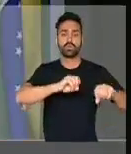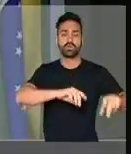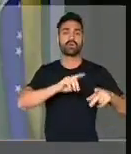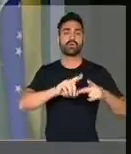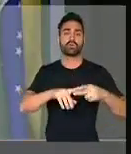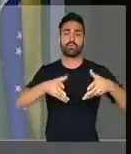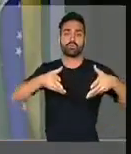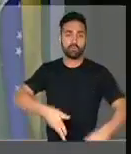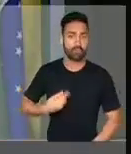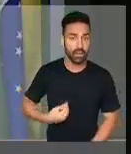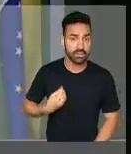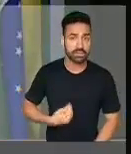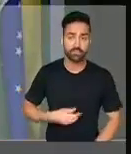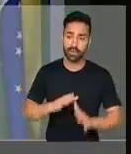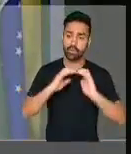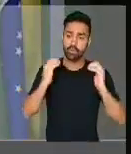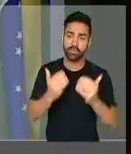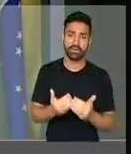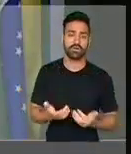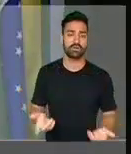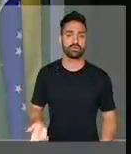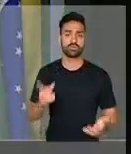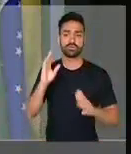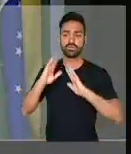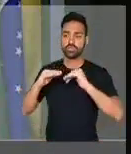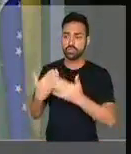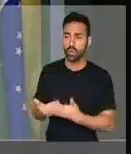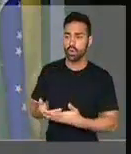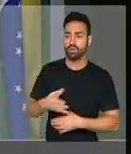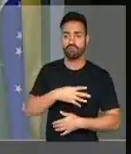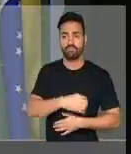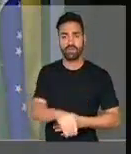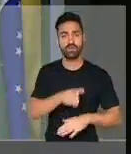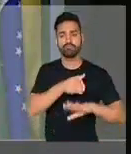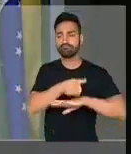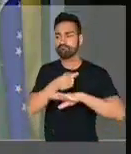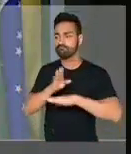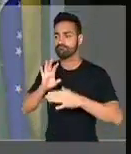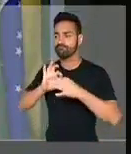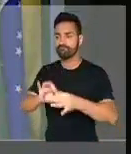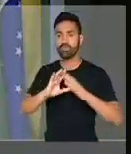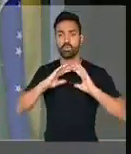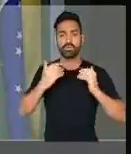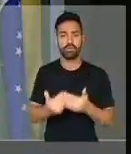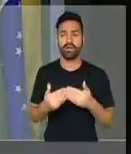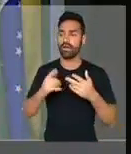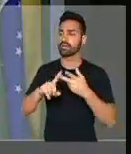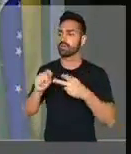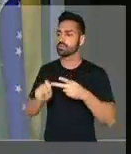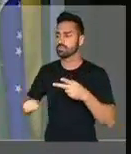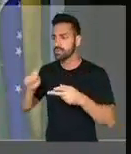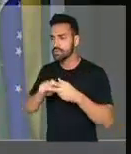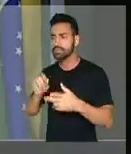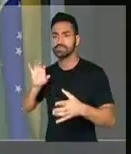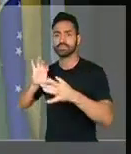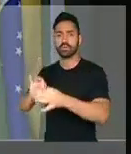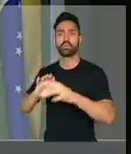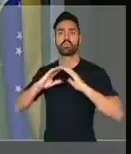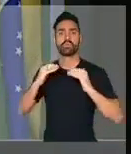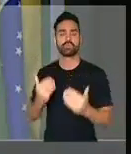mais participar mais da minha comunidade, da escola dos filhos, da comunidade, das